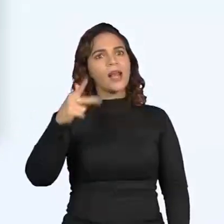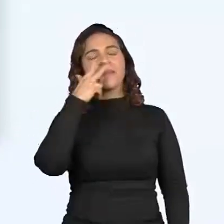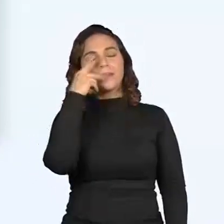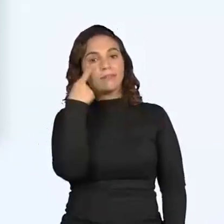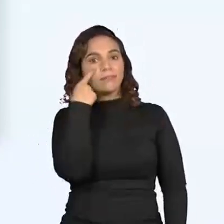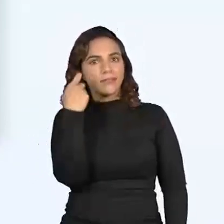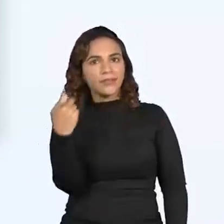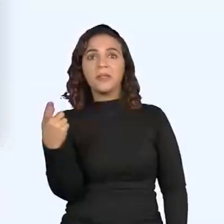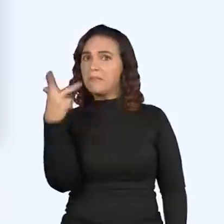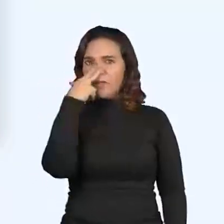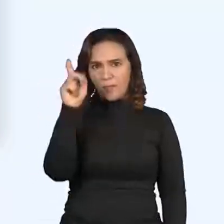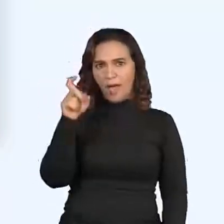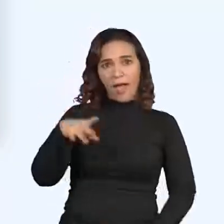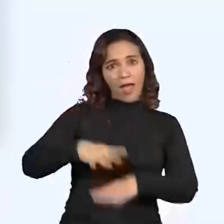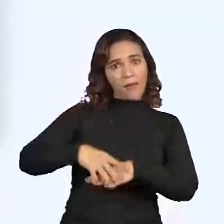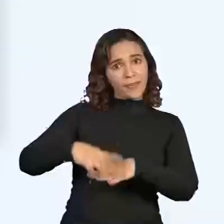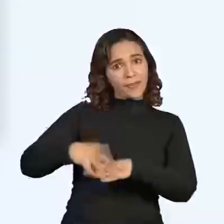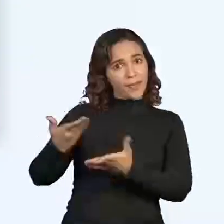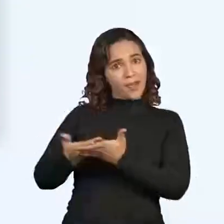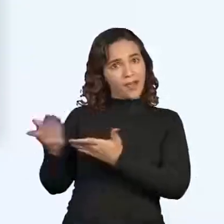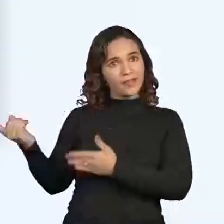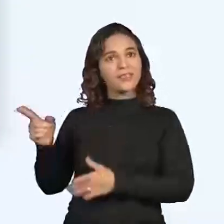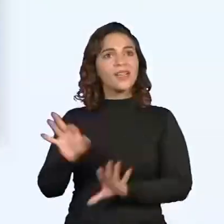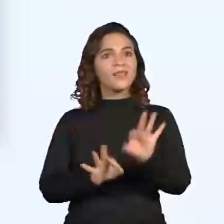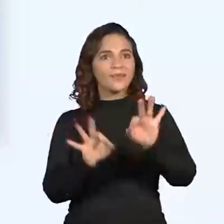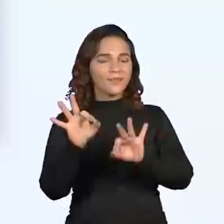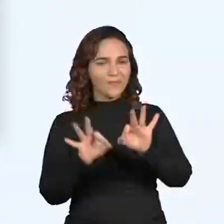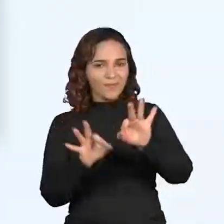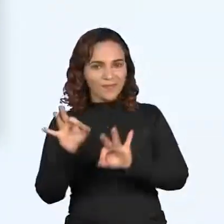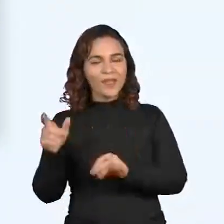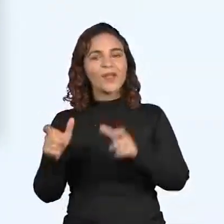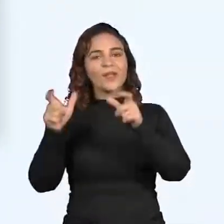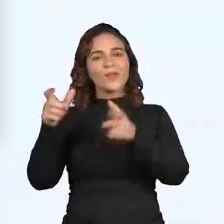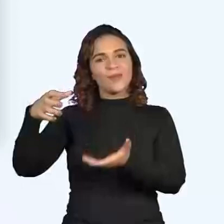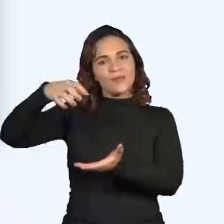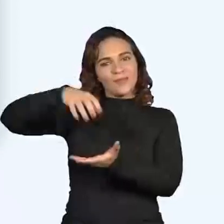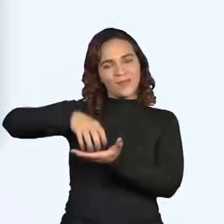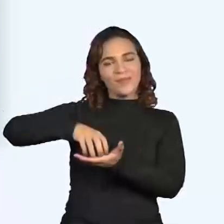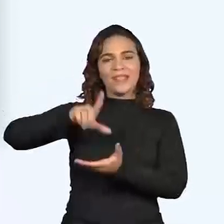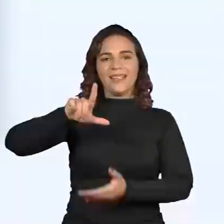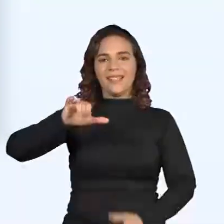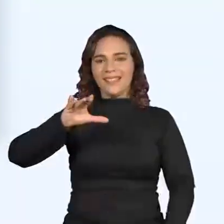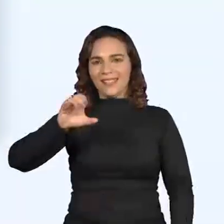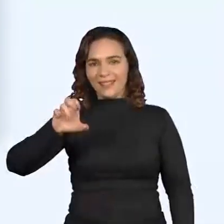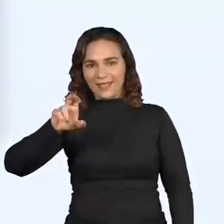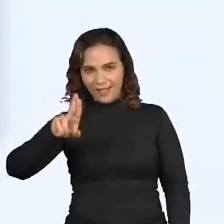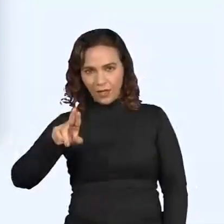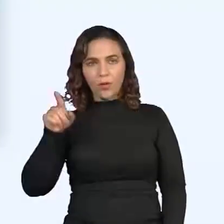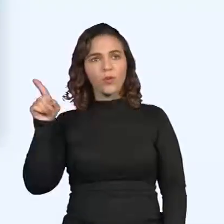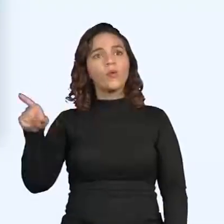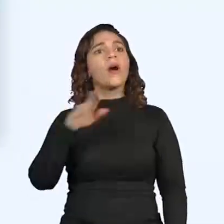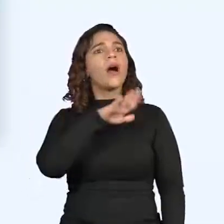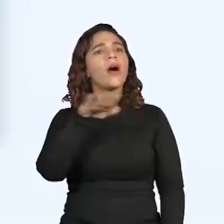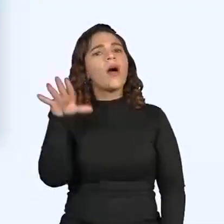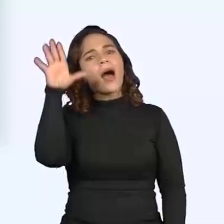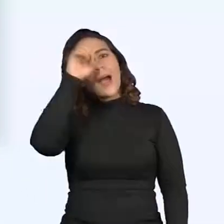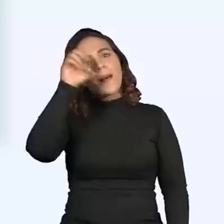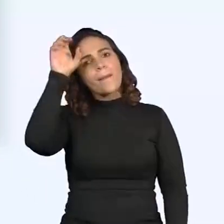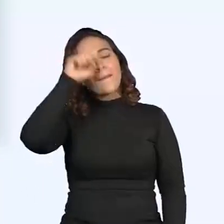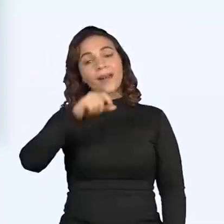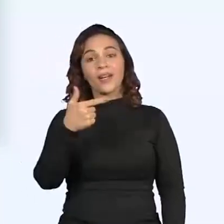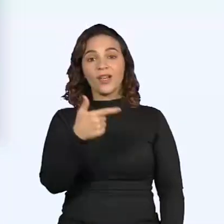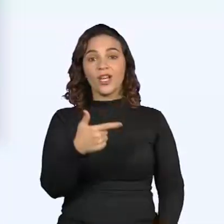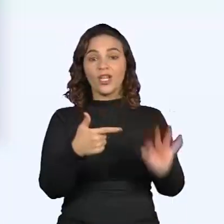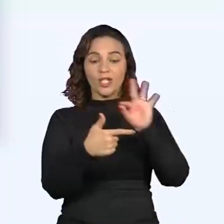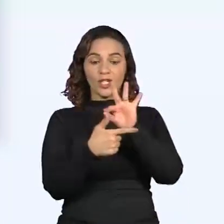mas é uma aula de matemática. No projeto desenvolvido no Liceu Mestre Raimundo Cardoso, os alunos aprendem geometria com